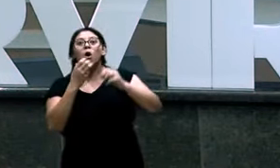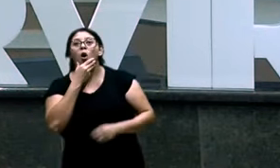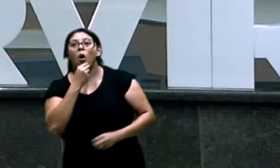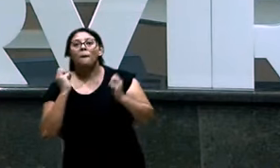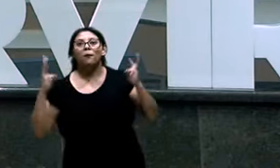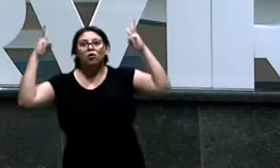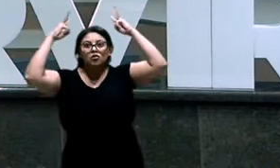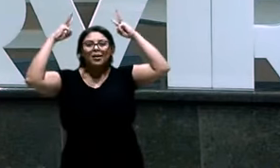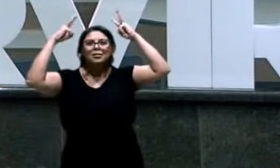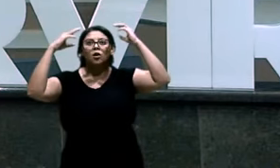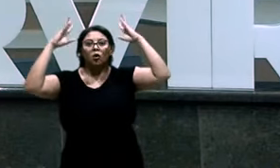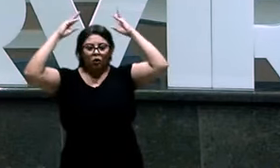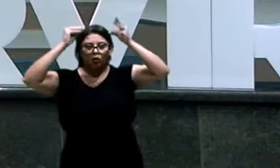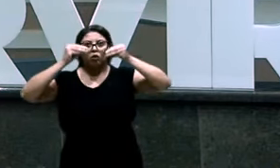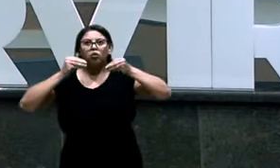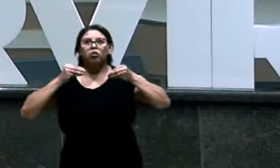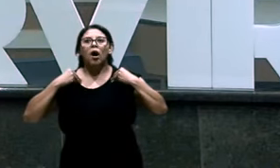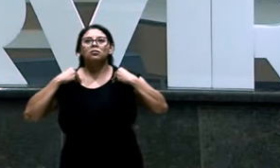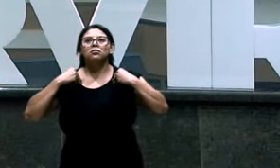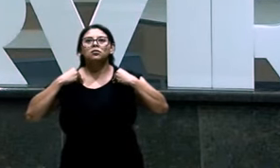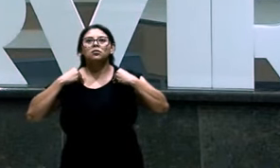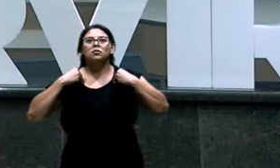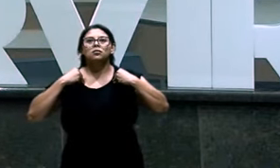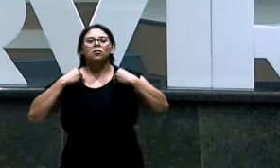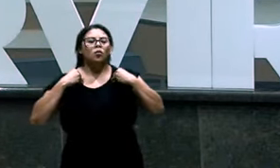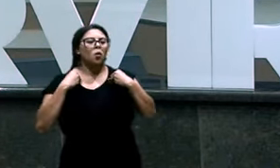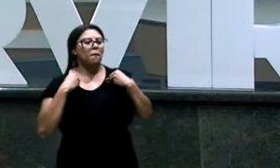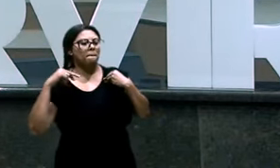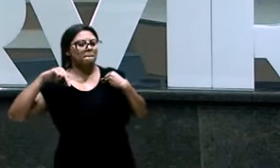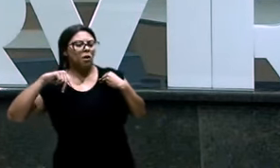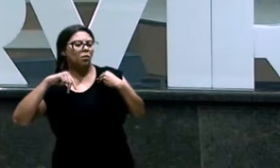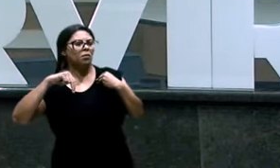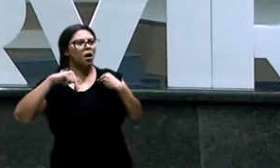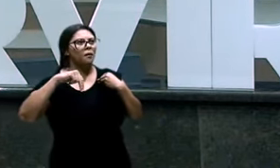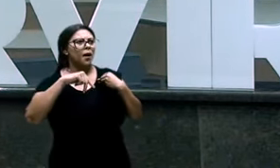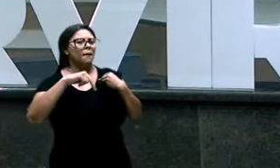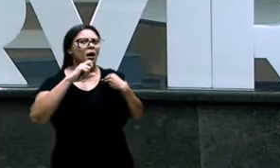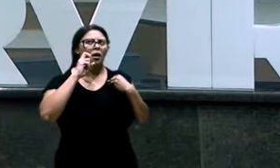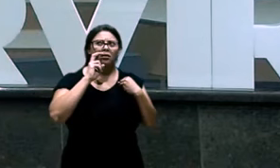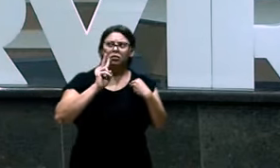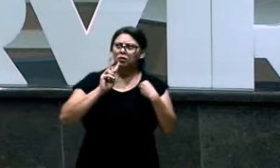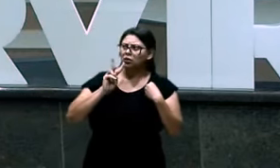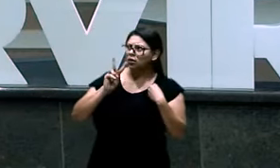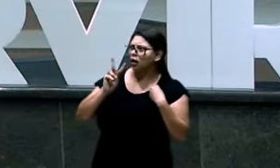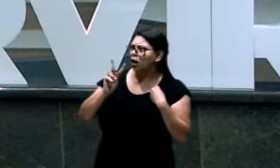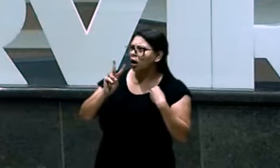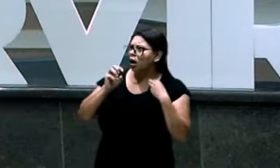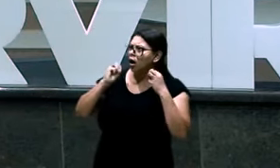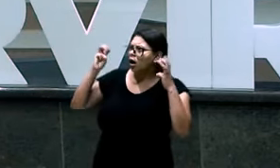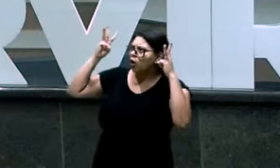um obreiro me sugeriu, quando eu vi Moisés com o véu, e eu percebi que tinha uma glória atrás do